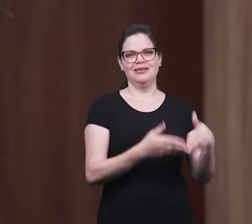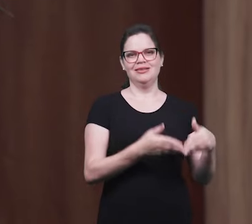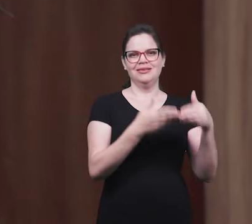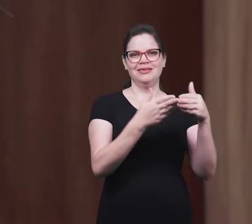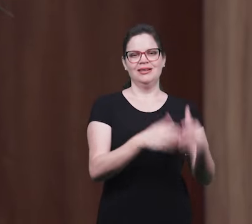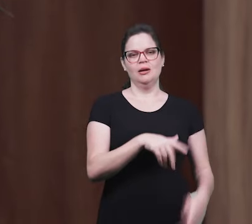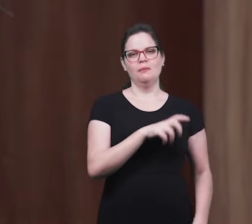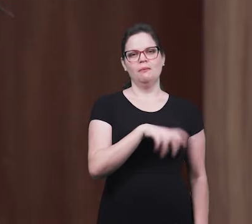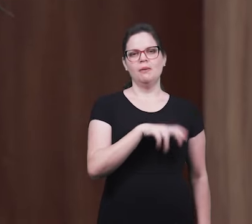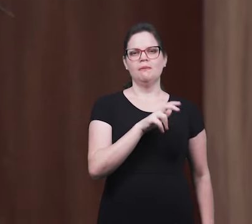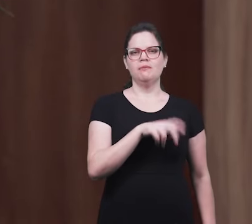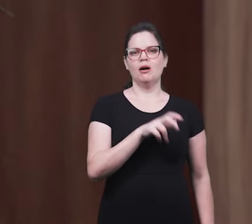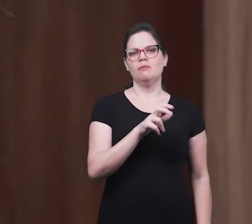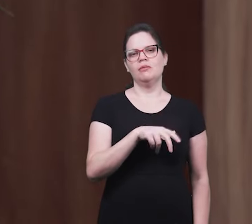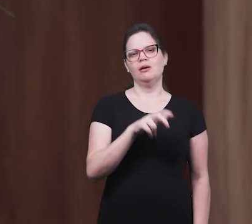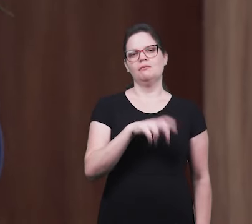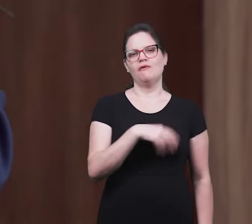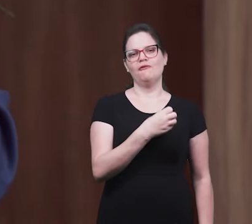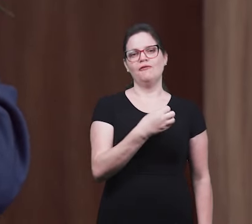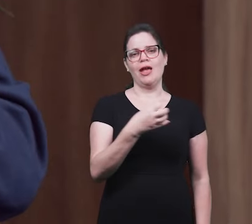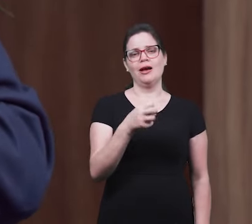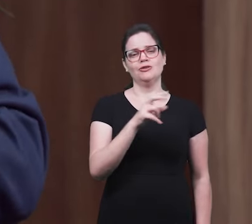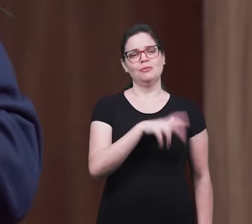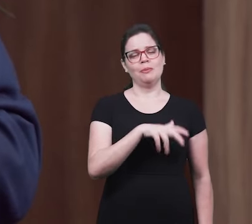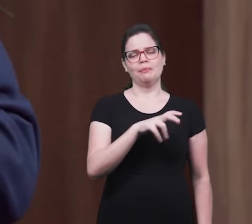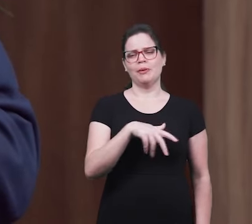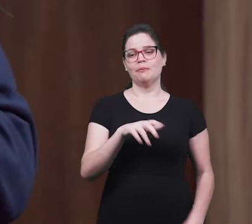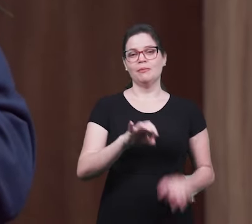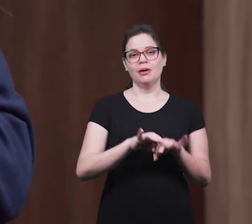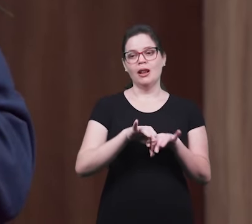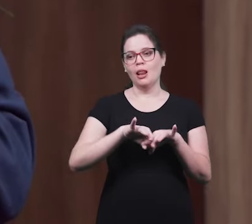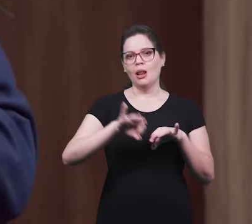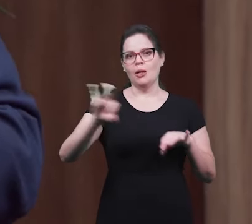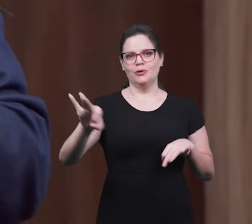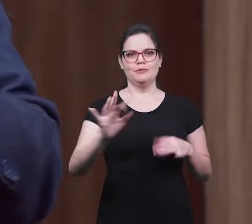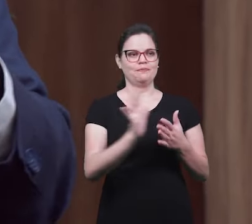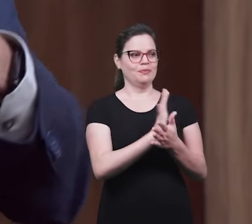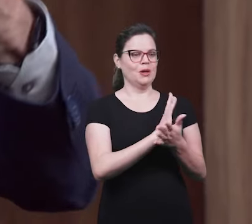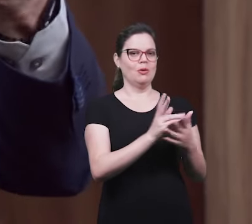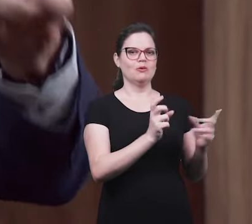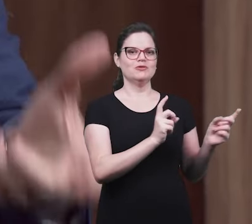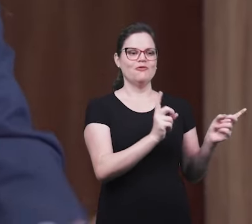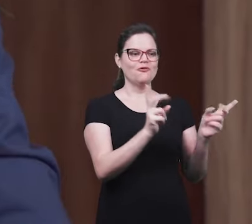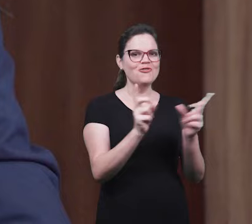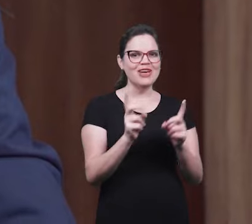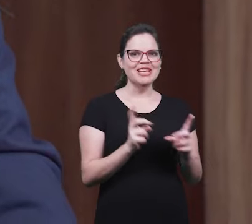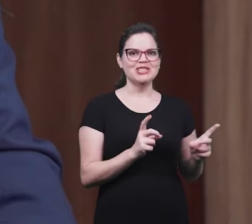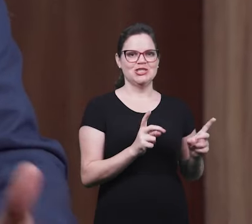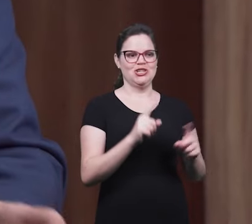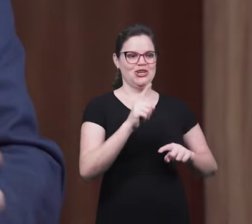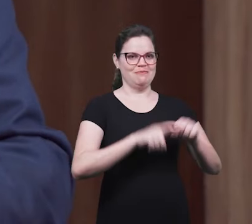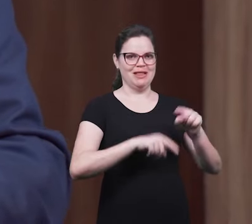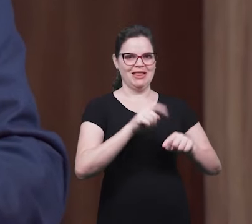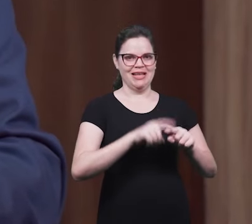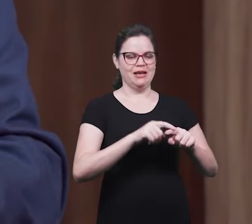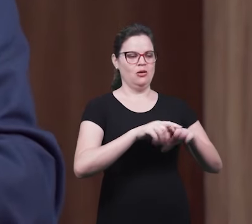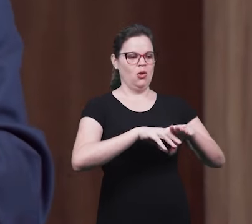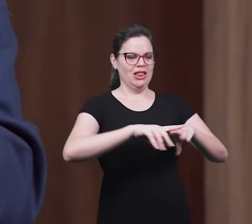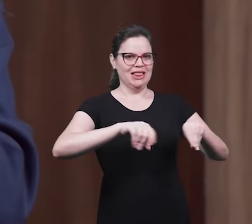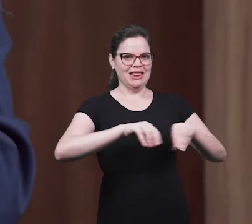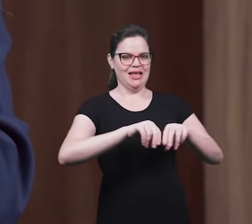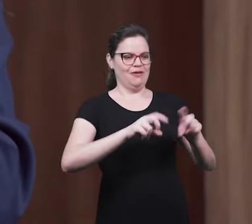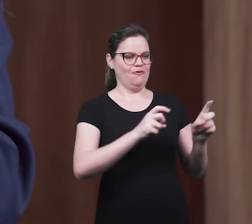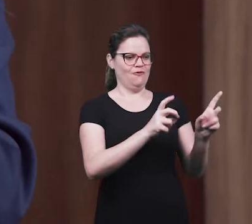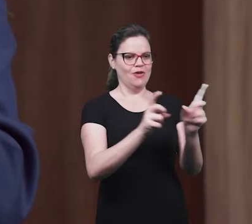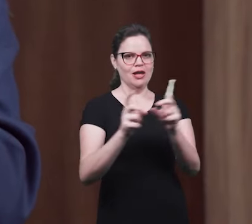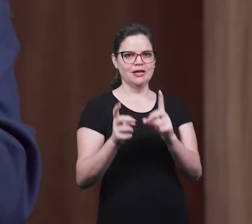muita união. Alguns vendiam as suas propriedades, davam ofertas, para que